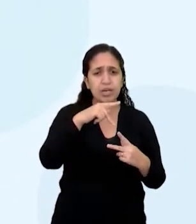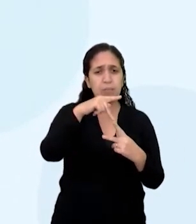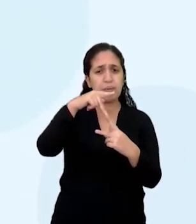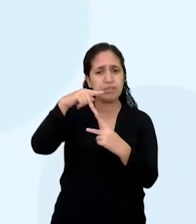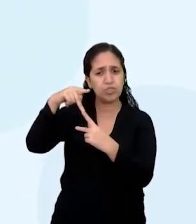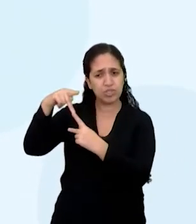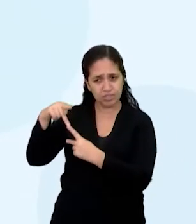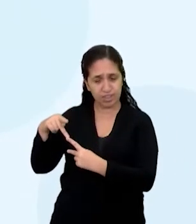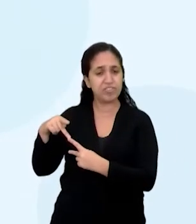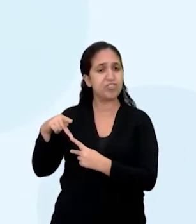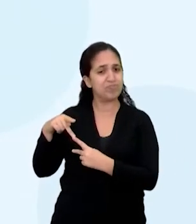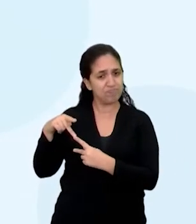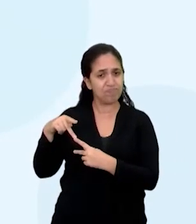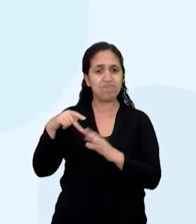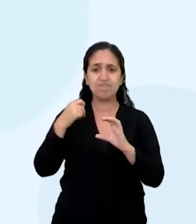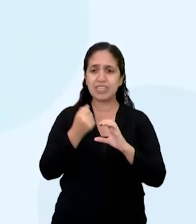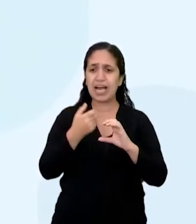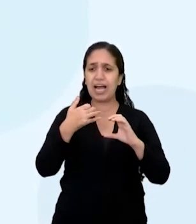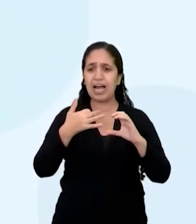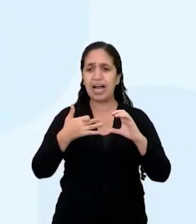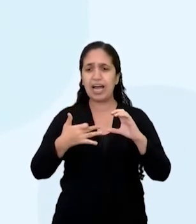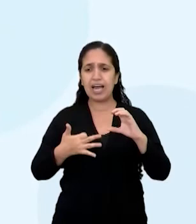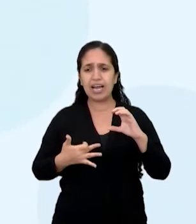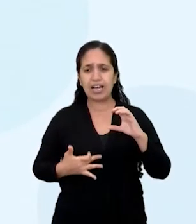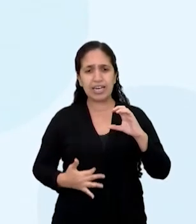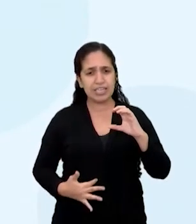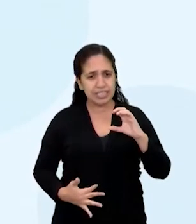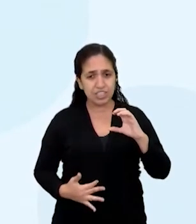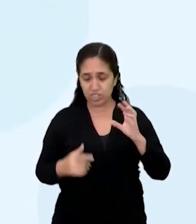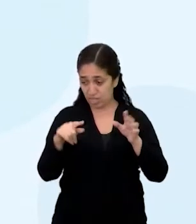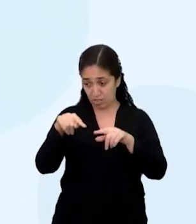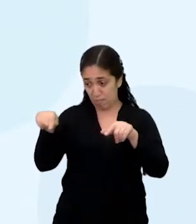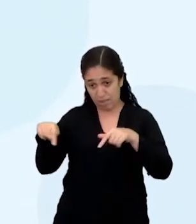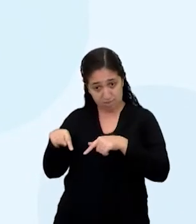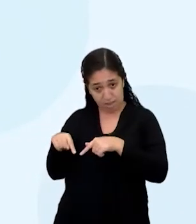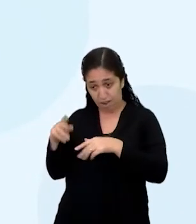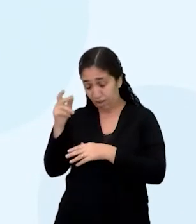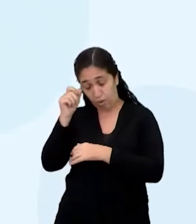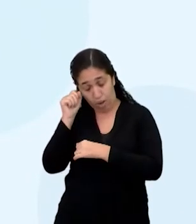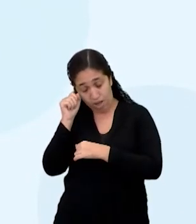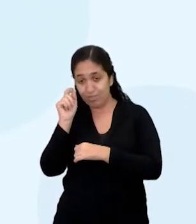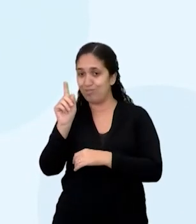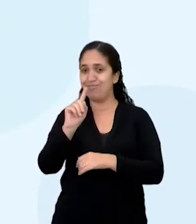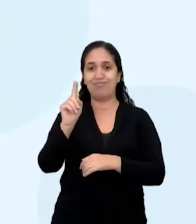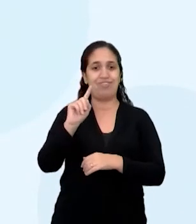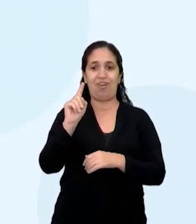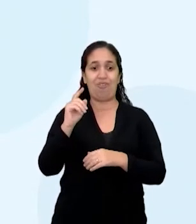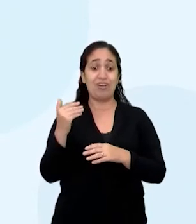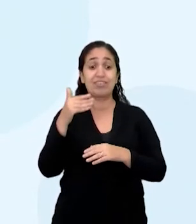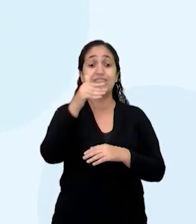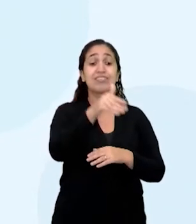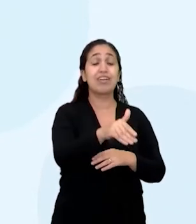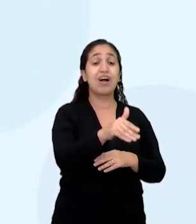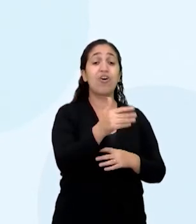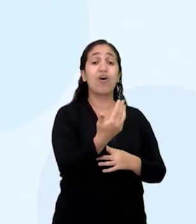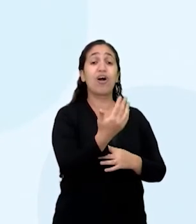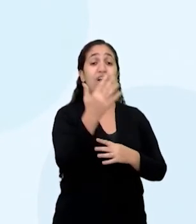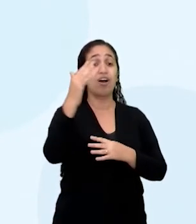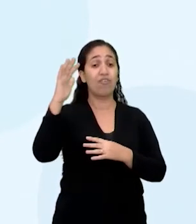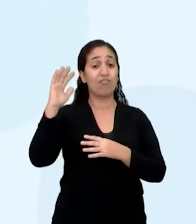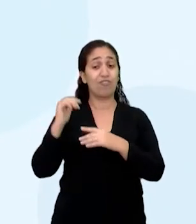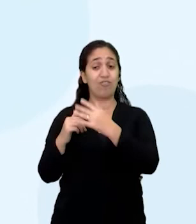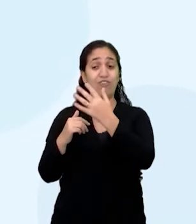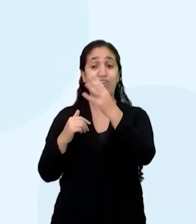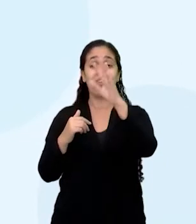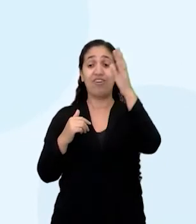estão caracterizados. Eles não estão numa sala, num quarto. Eles realmente estão aí em